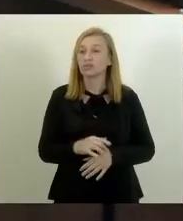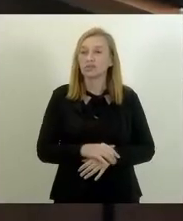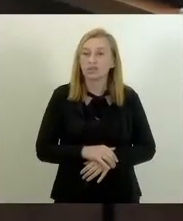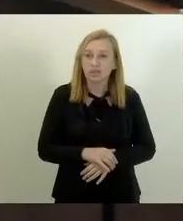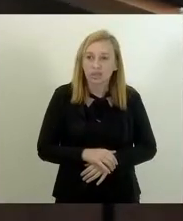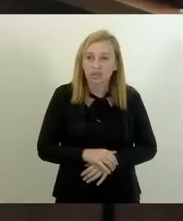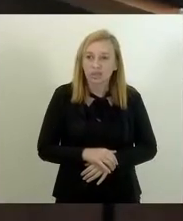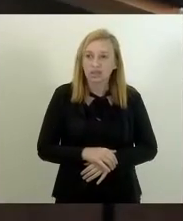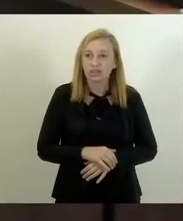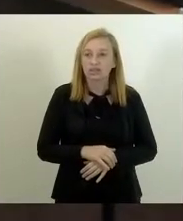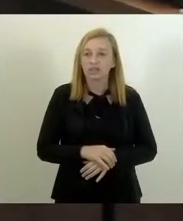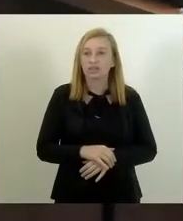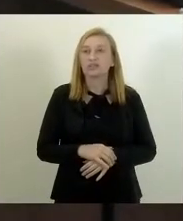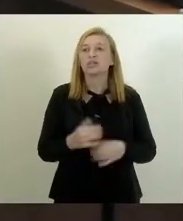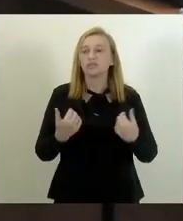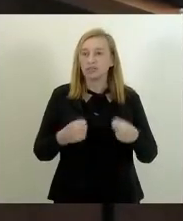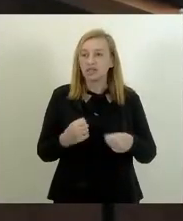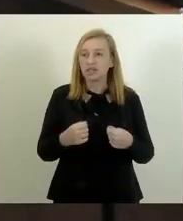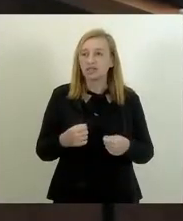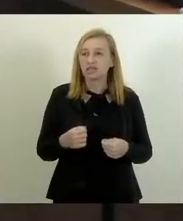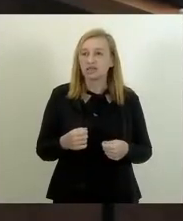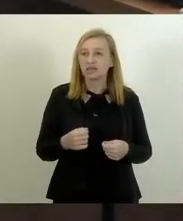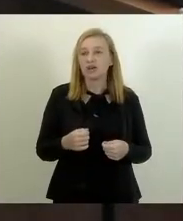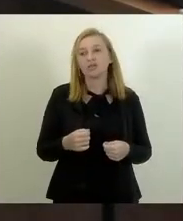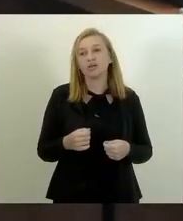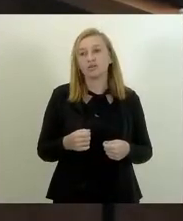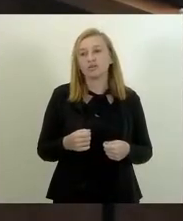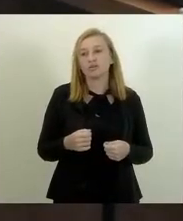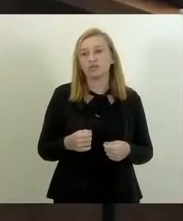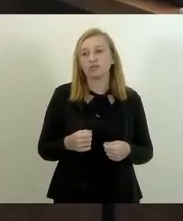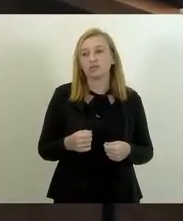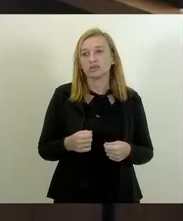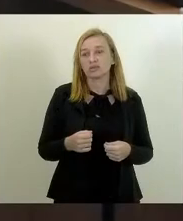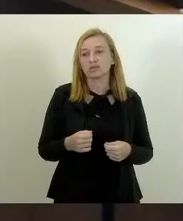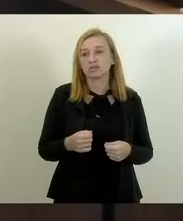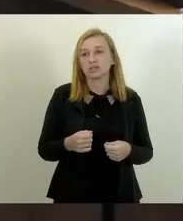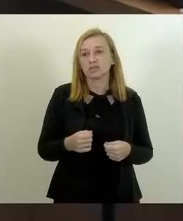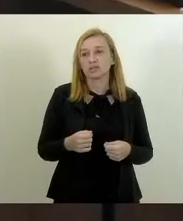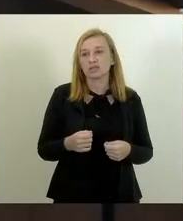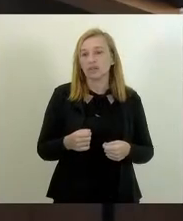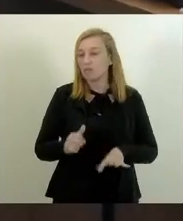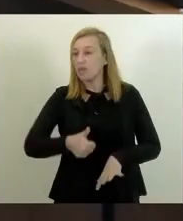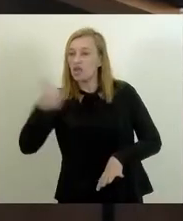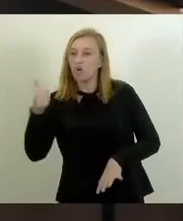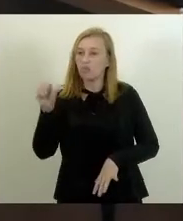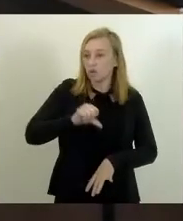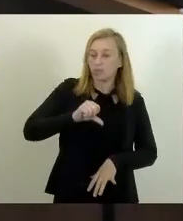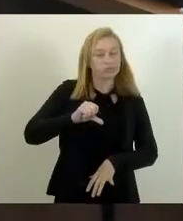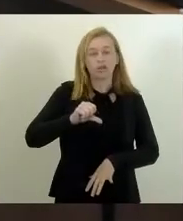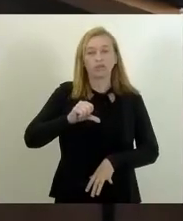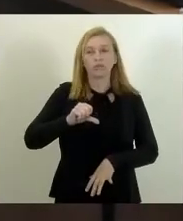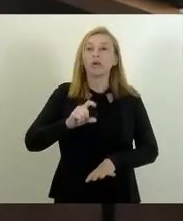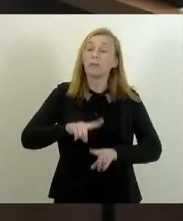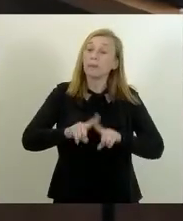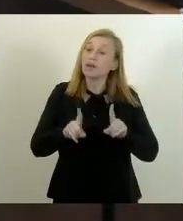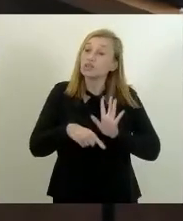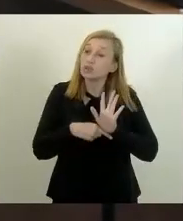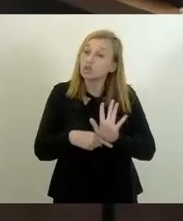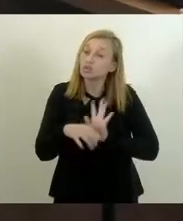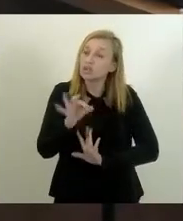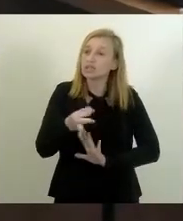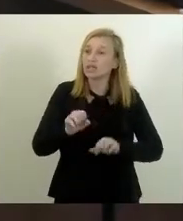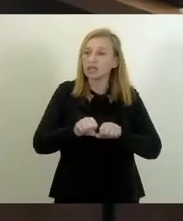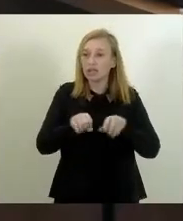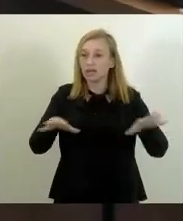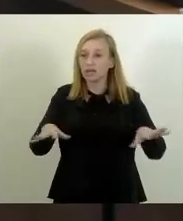instrumentos europeus, e a gente tem que considerar, e considerar não como hierarquia, como algo melhor ou pior, mas uma contribuição ampla. Então,